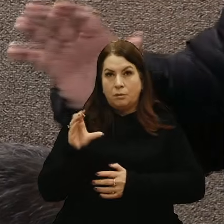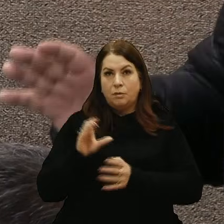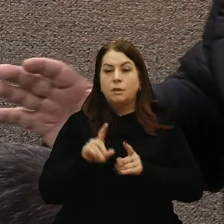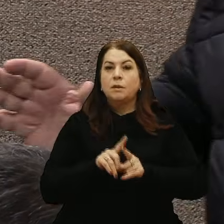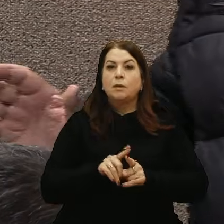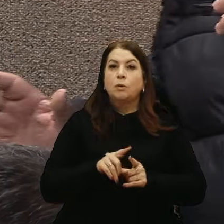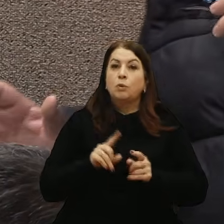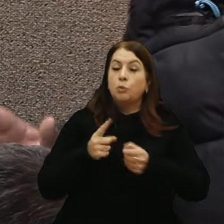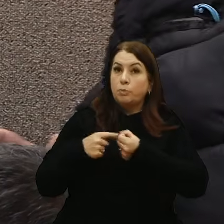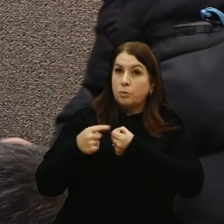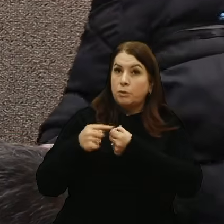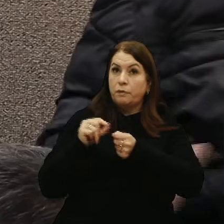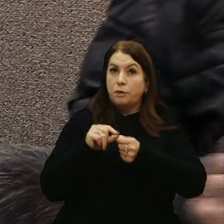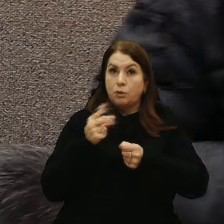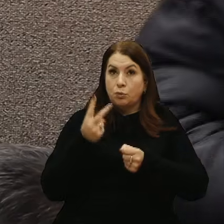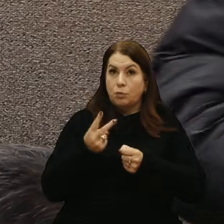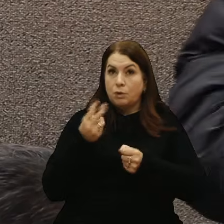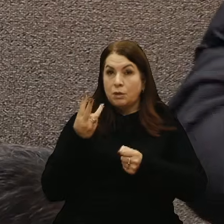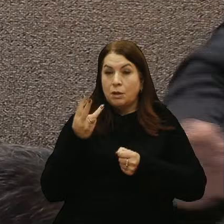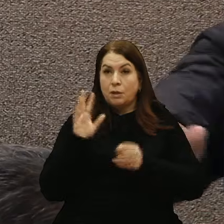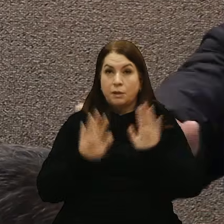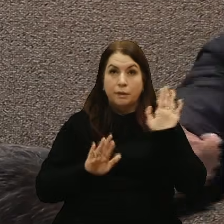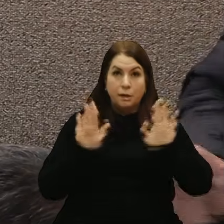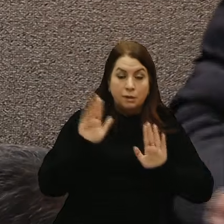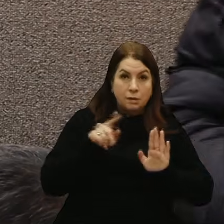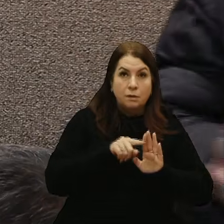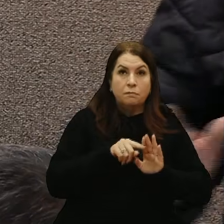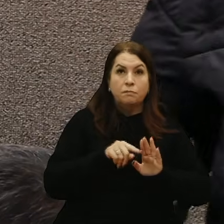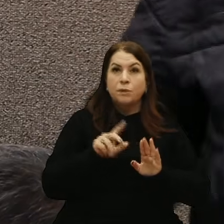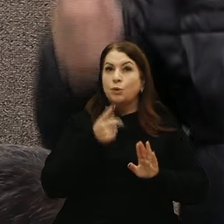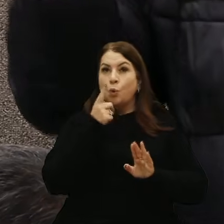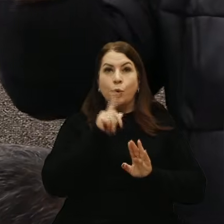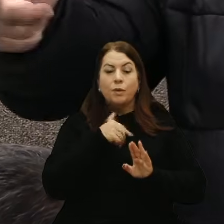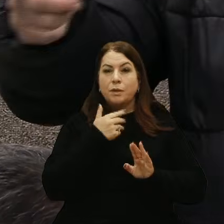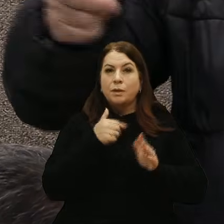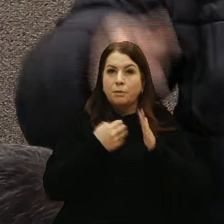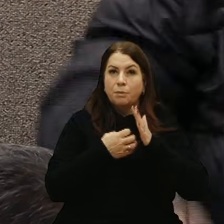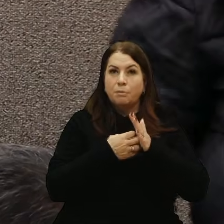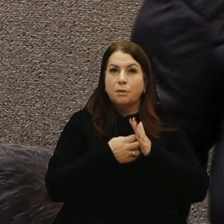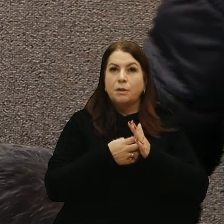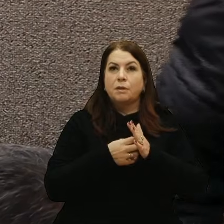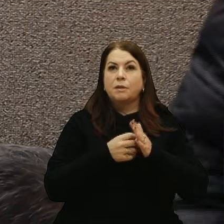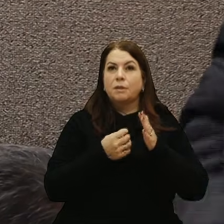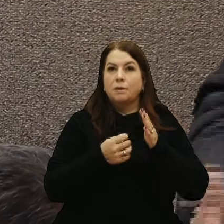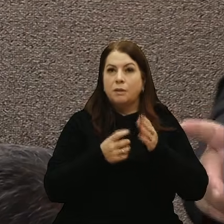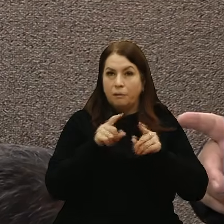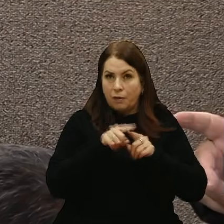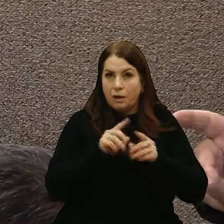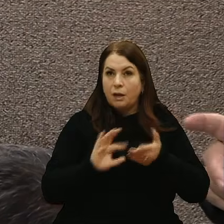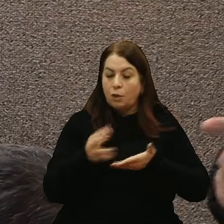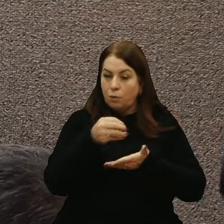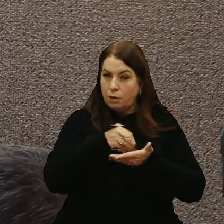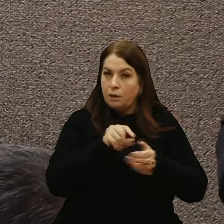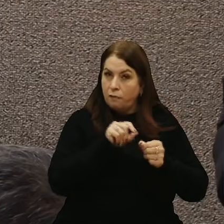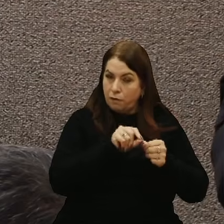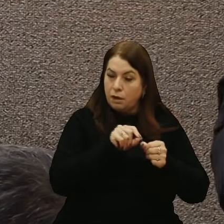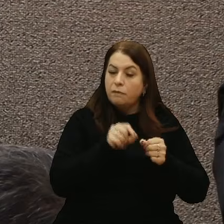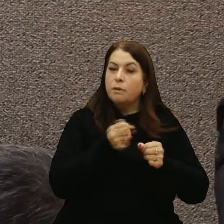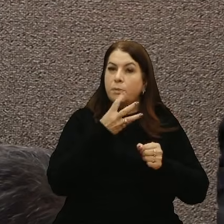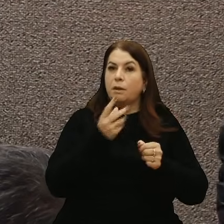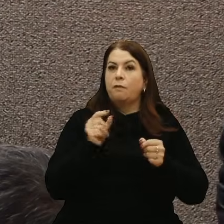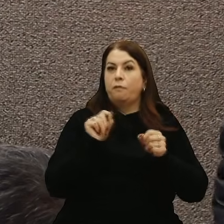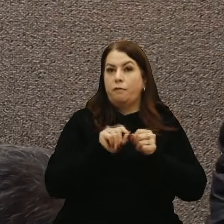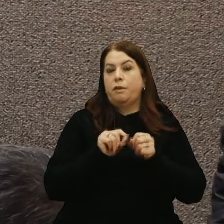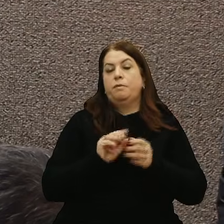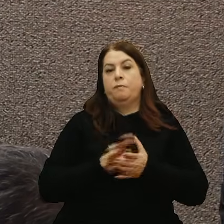quando o município faz 2, 3 licitações, aí não consegue empresa, vai lá a Codeca e faz. E faz bem feito, não precisa voltar